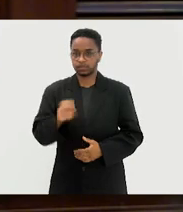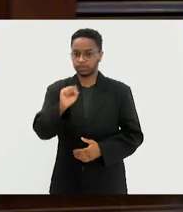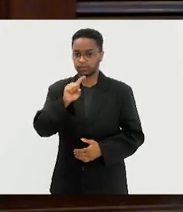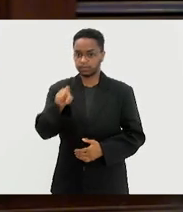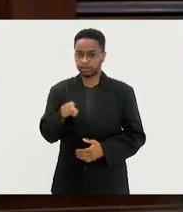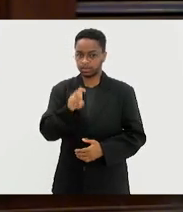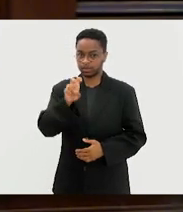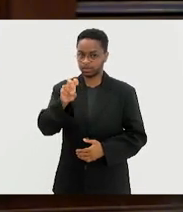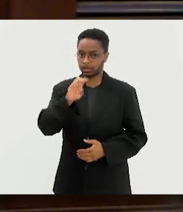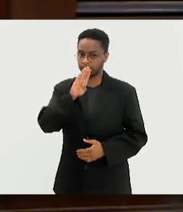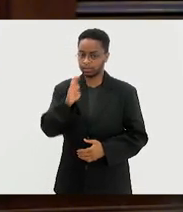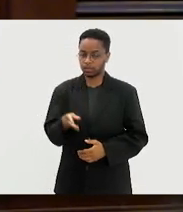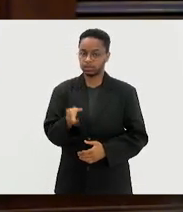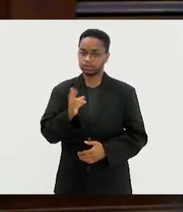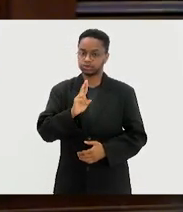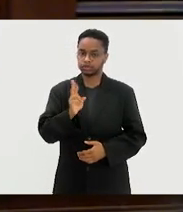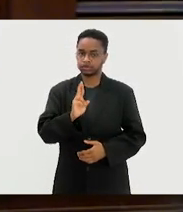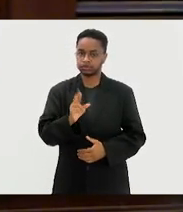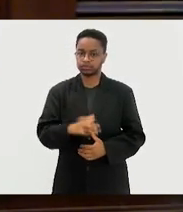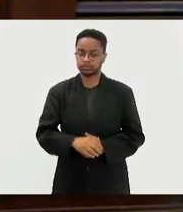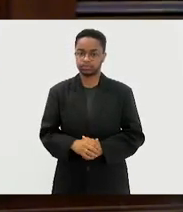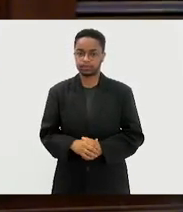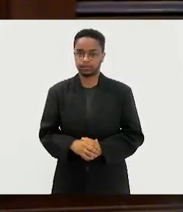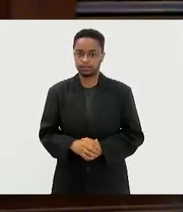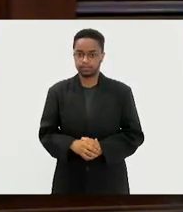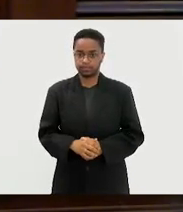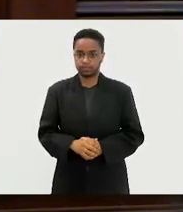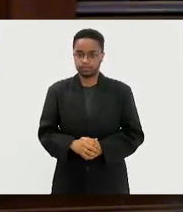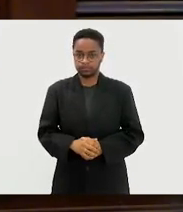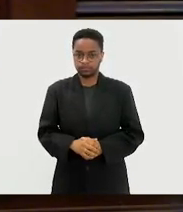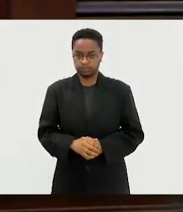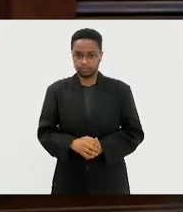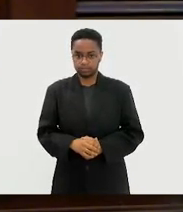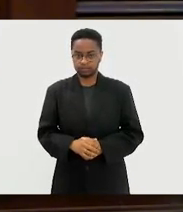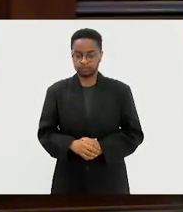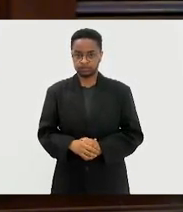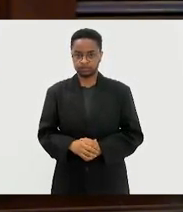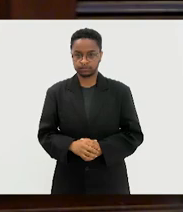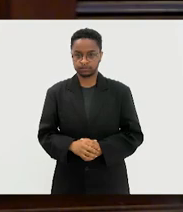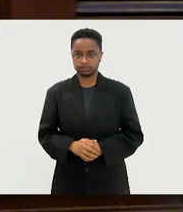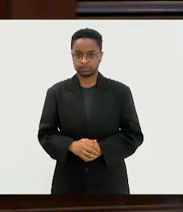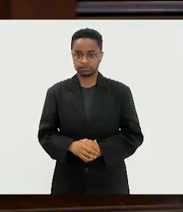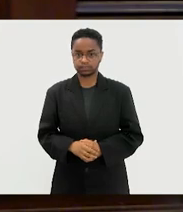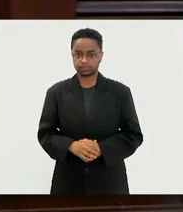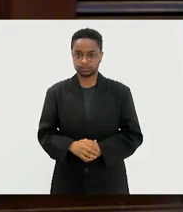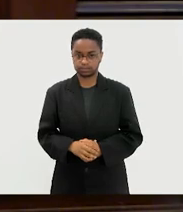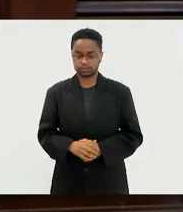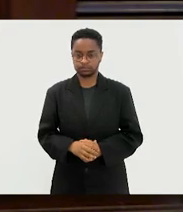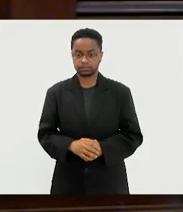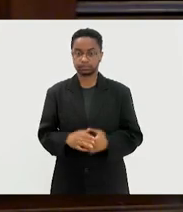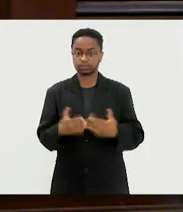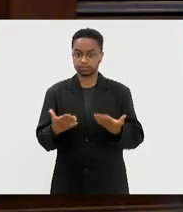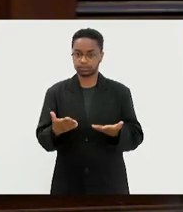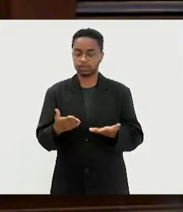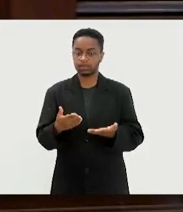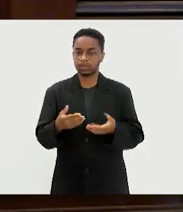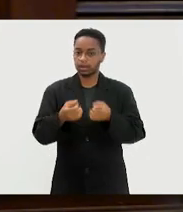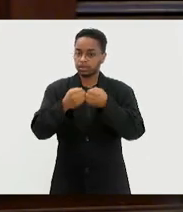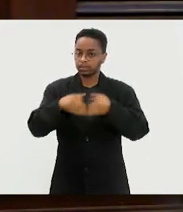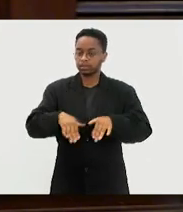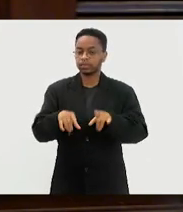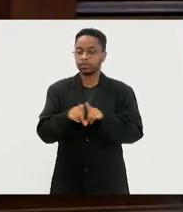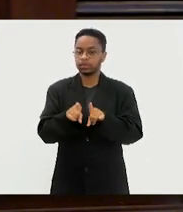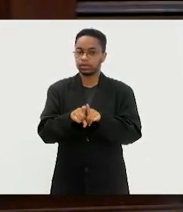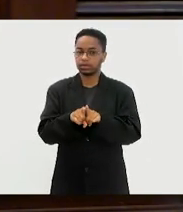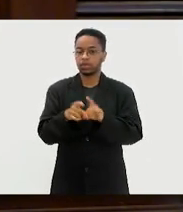8,5 bilhões de reais. Que faz falta e fez muita no orçamento